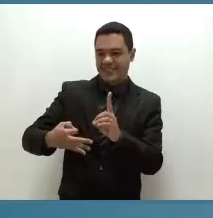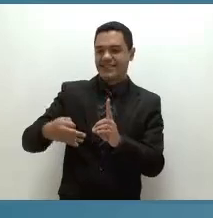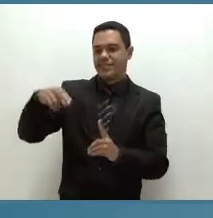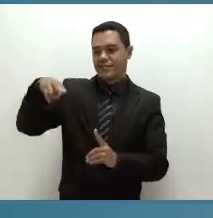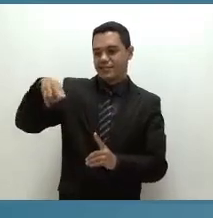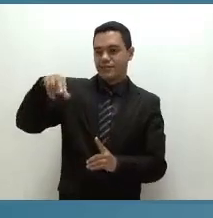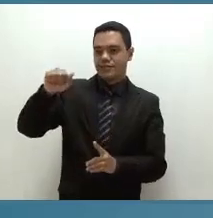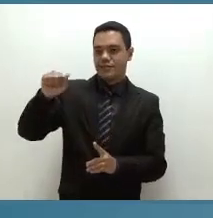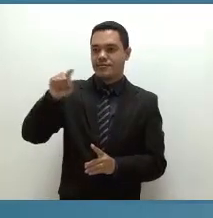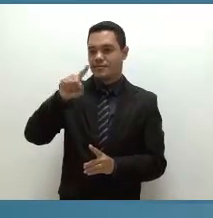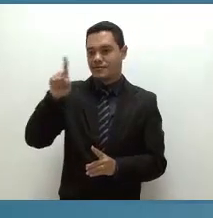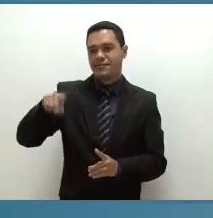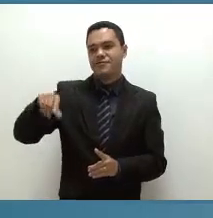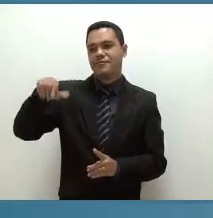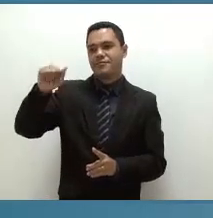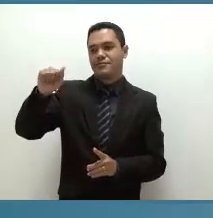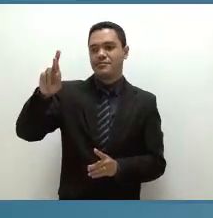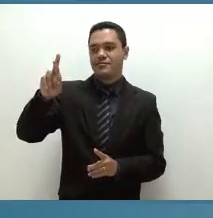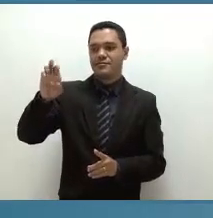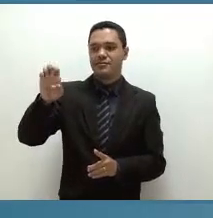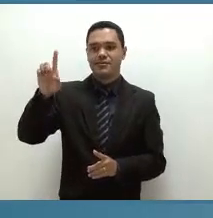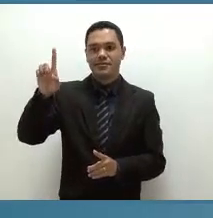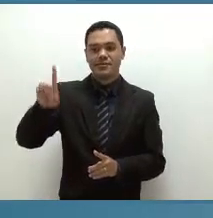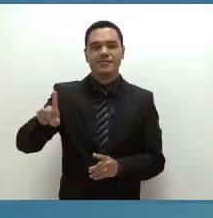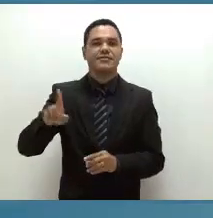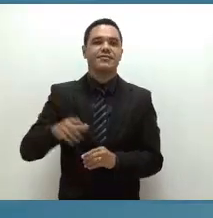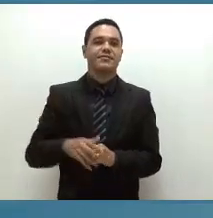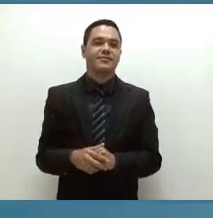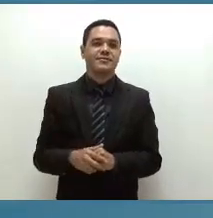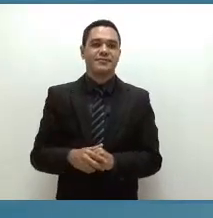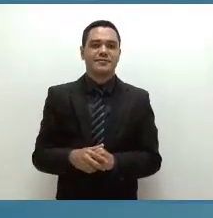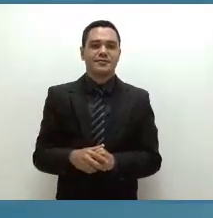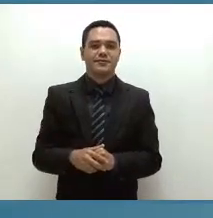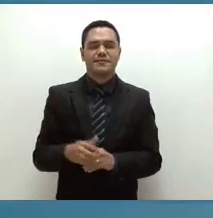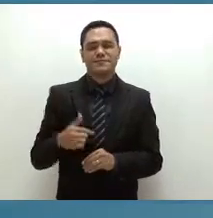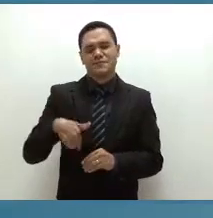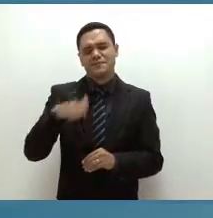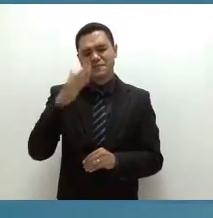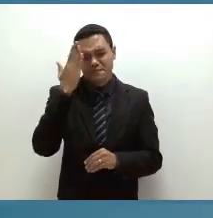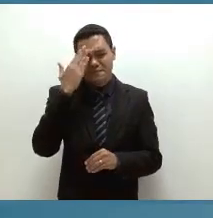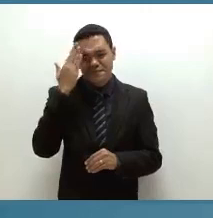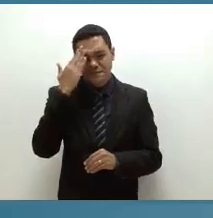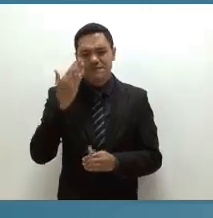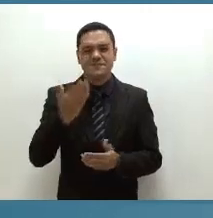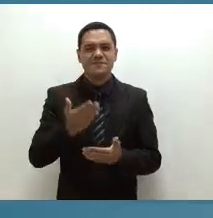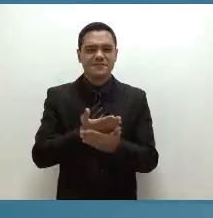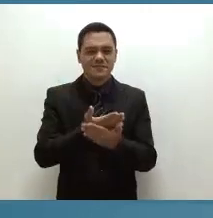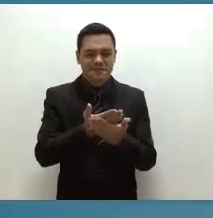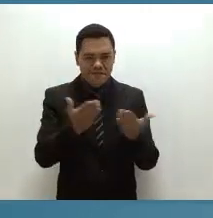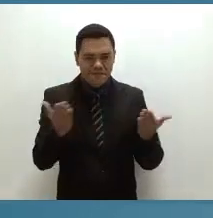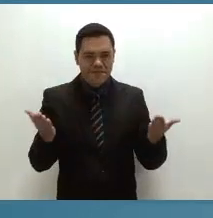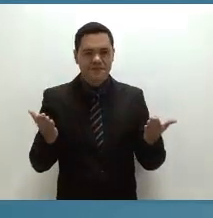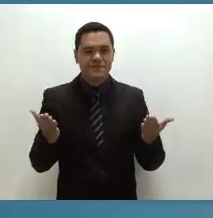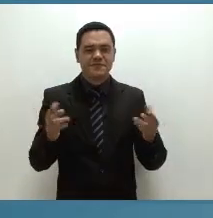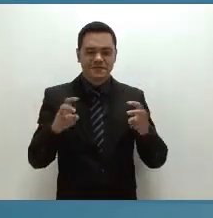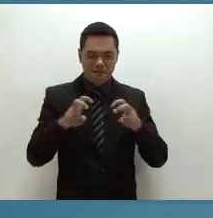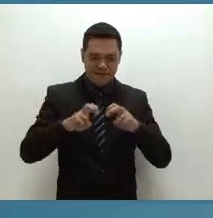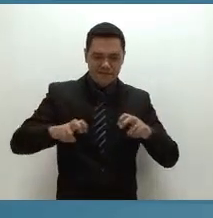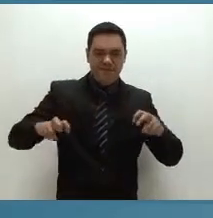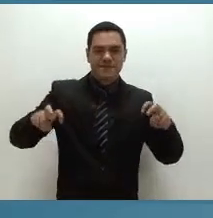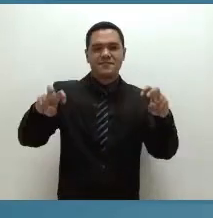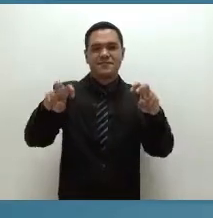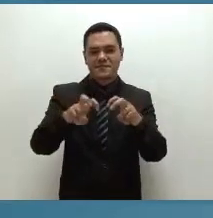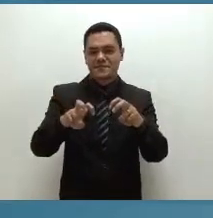e com o apoio, com certeza, e solidariedade do eminente